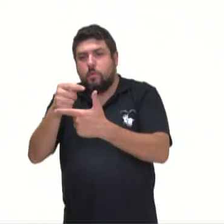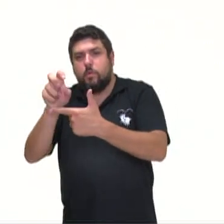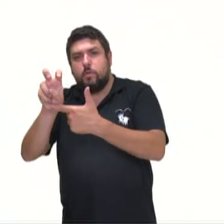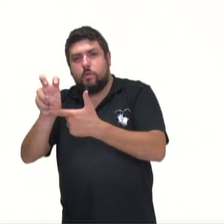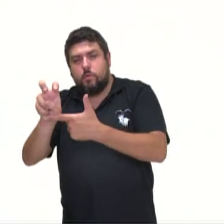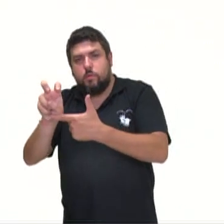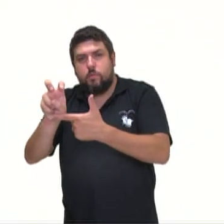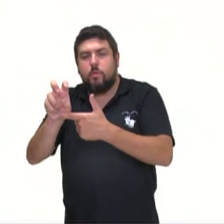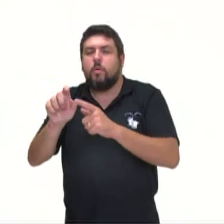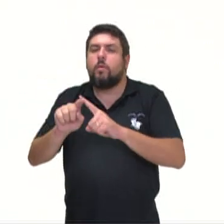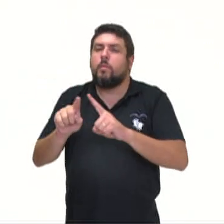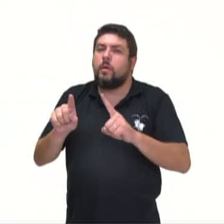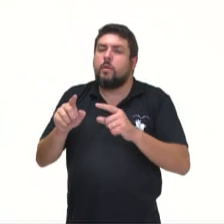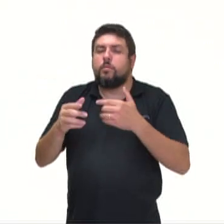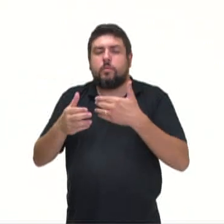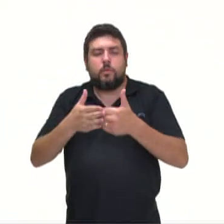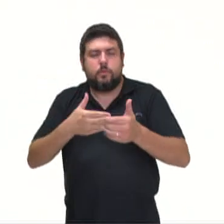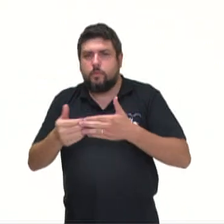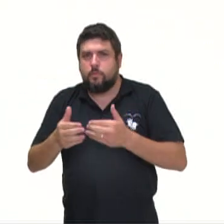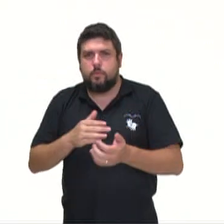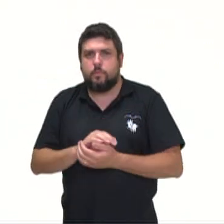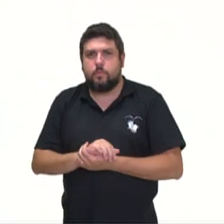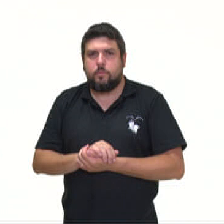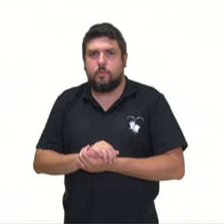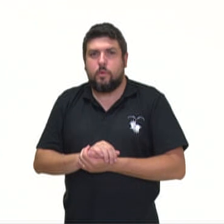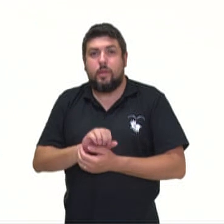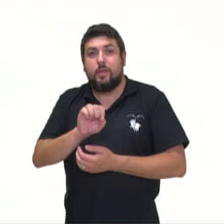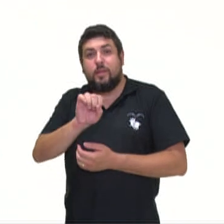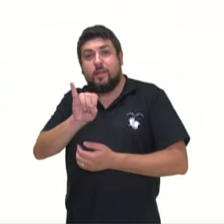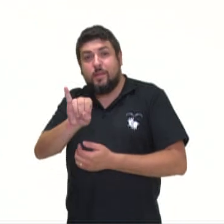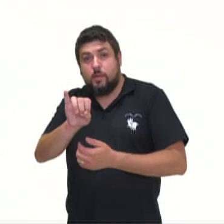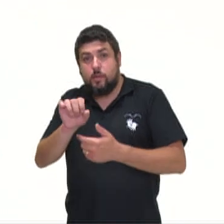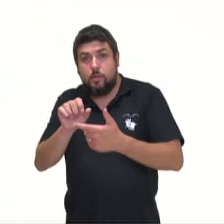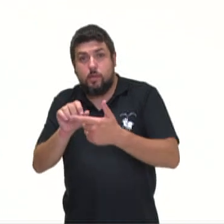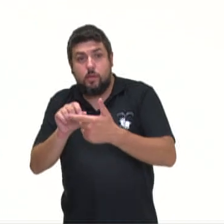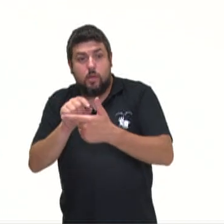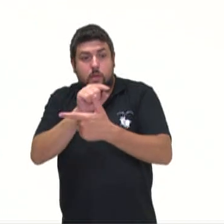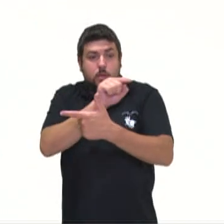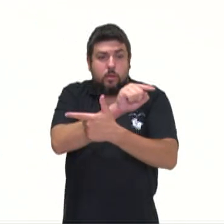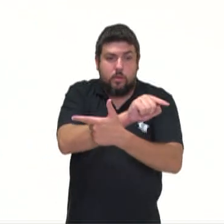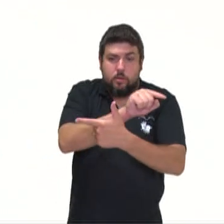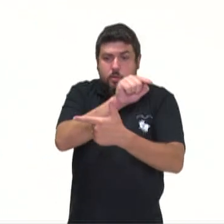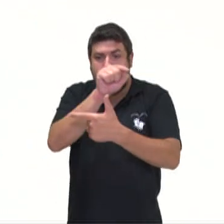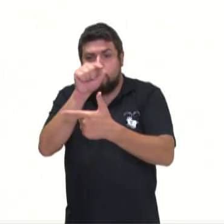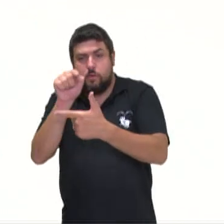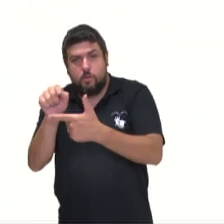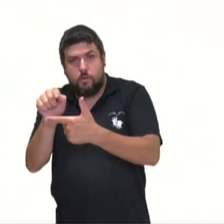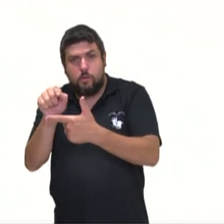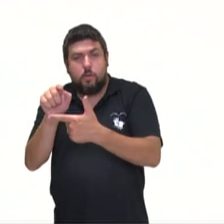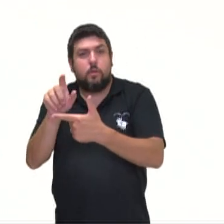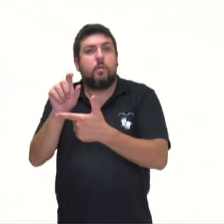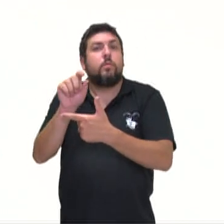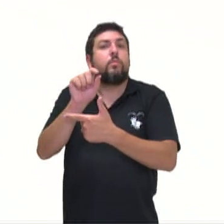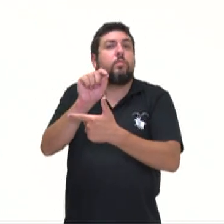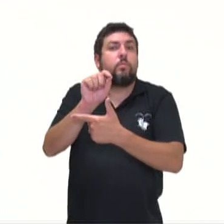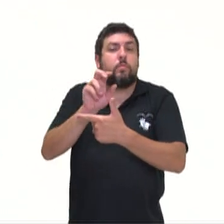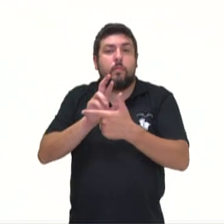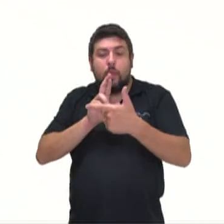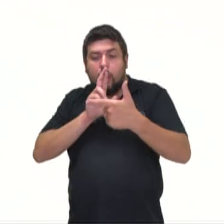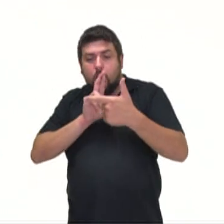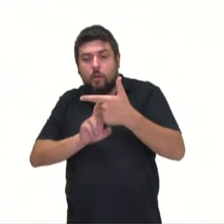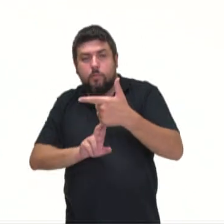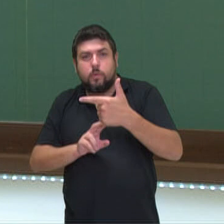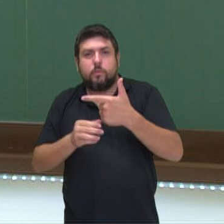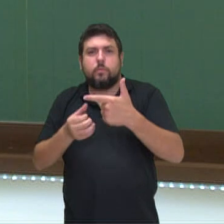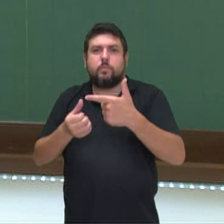Mas não importa, para a divisão, eu posso dividir mais com mais, menos com menos, e o resultado fica mais